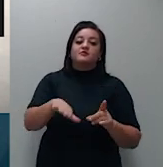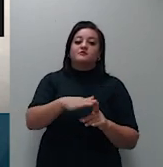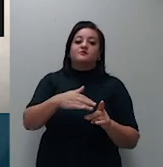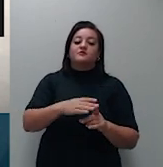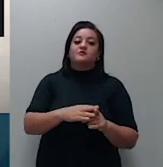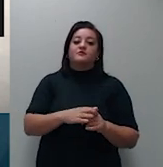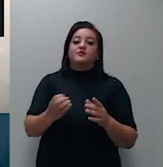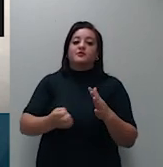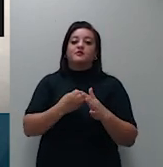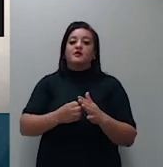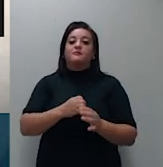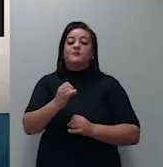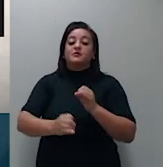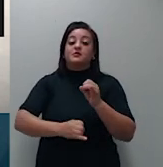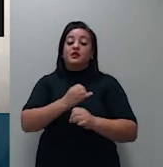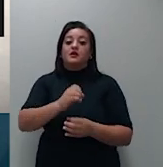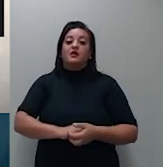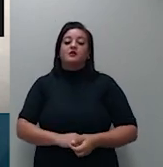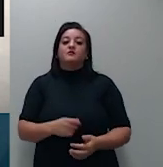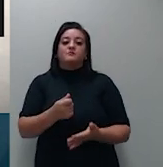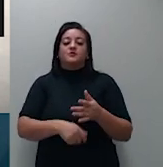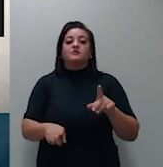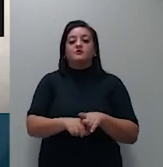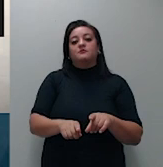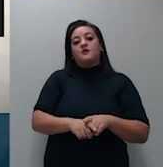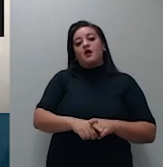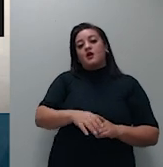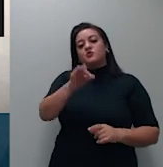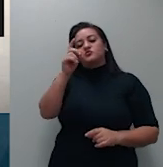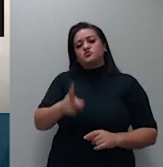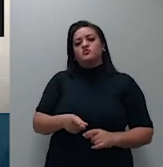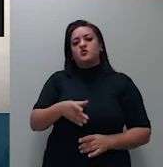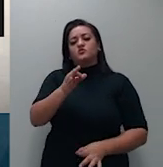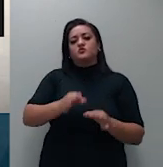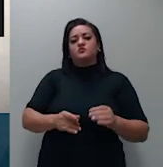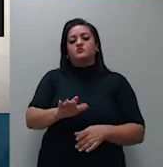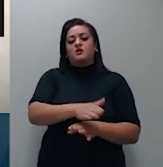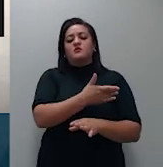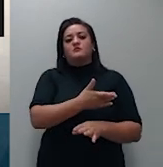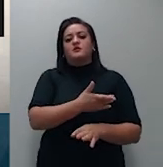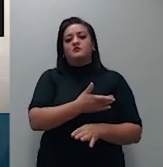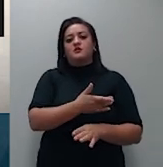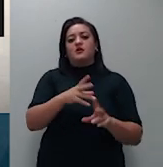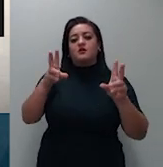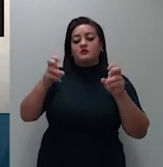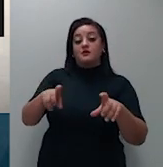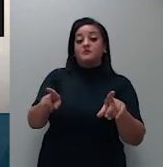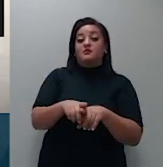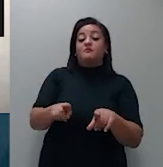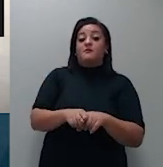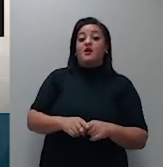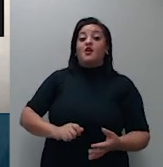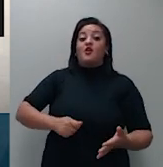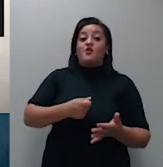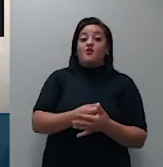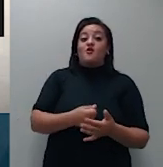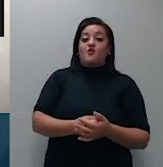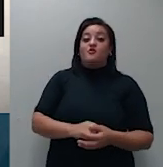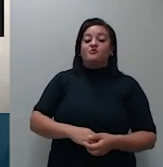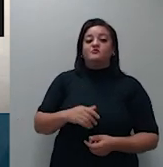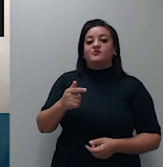o descumprimento de ordem judicial determinando a exclusão de conteúdo ofensivo o mercado por terceiro